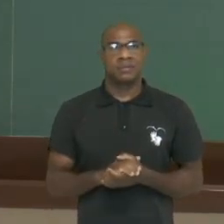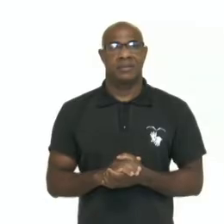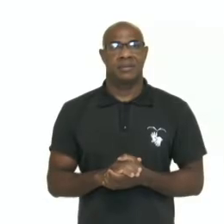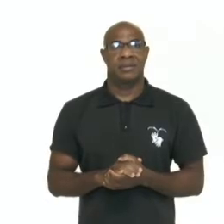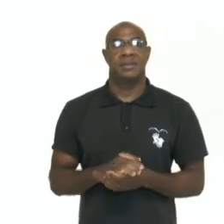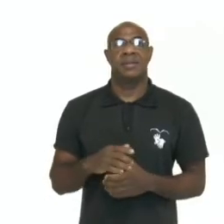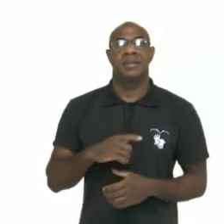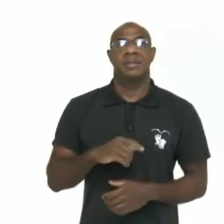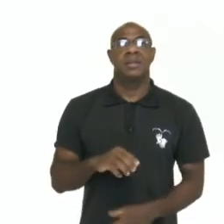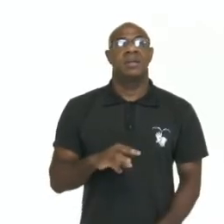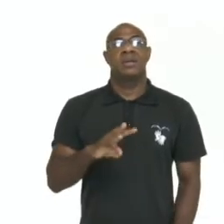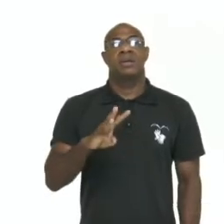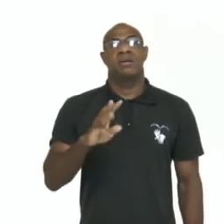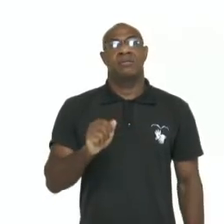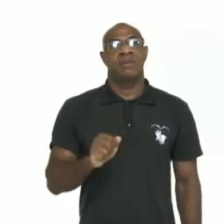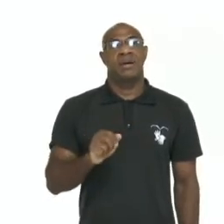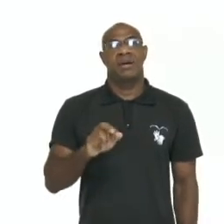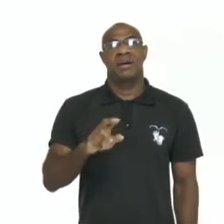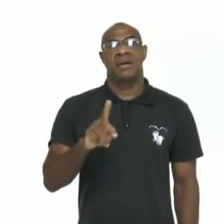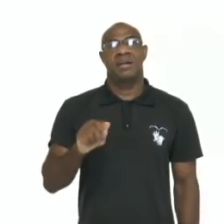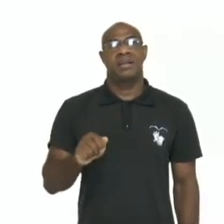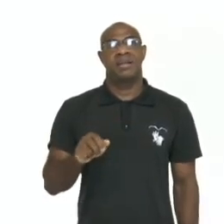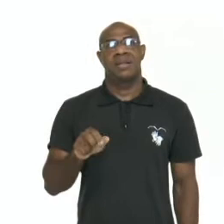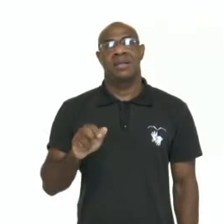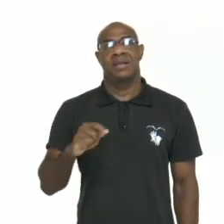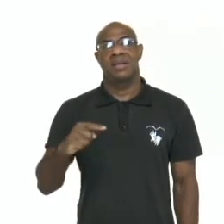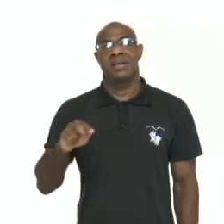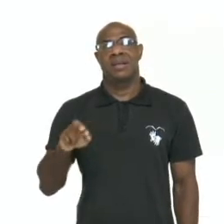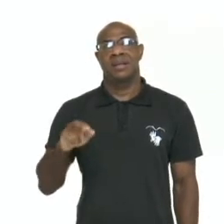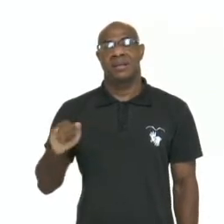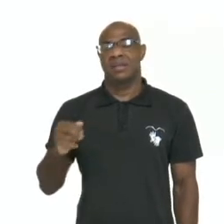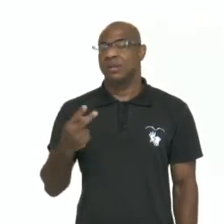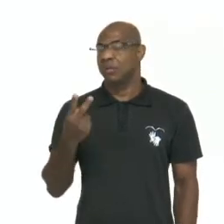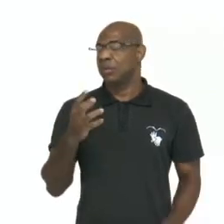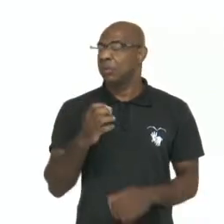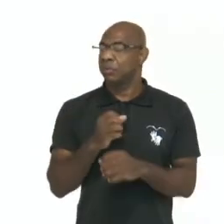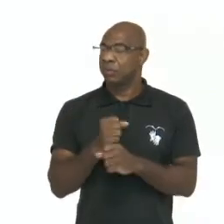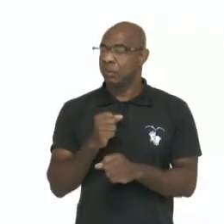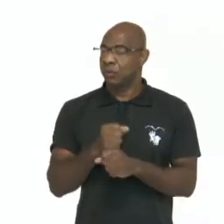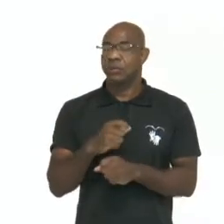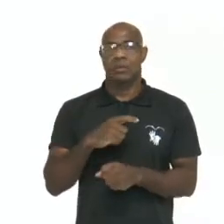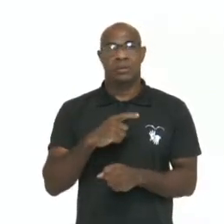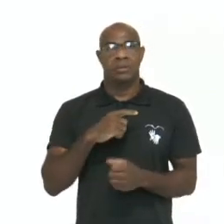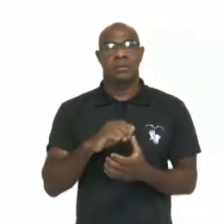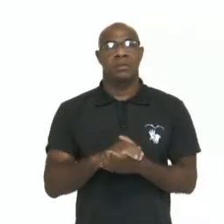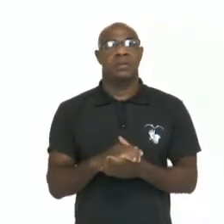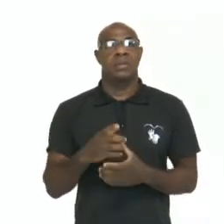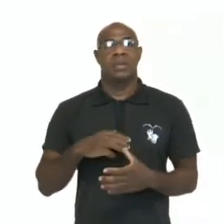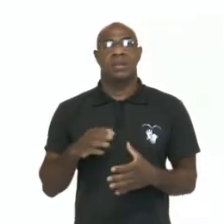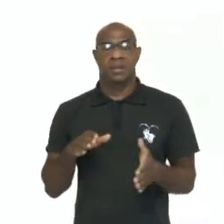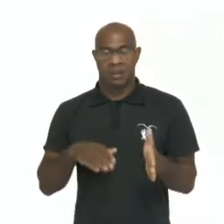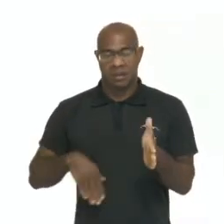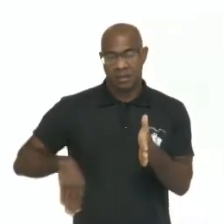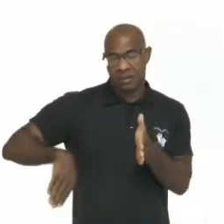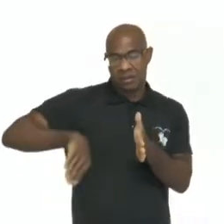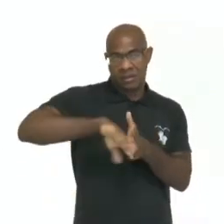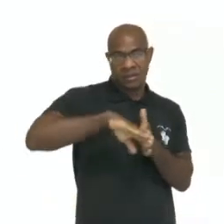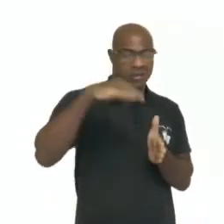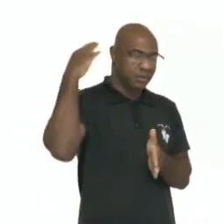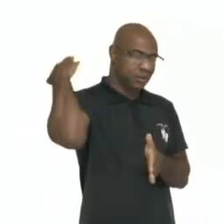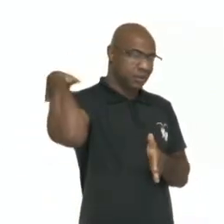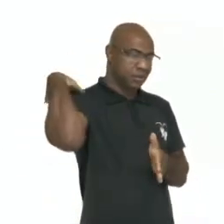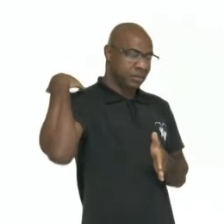Temos um vazari, que equivalem a 2 pontos, que equivale então a um chute nas áreas das costas,